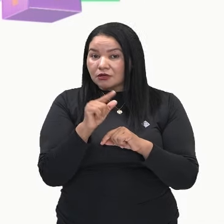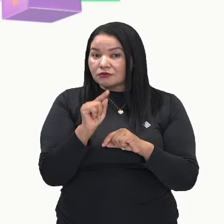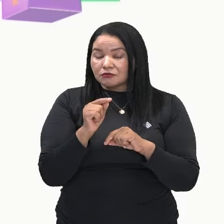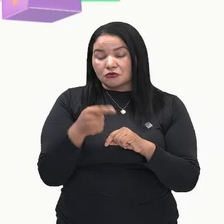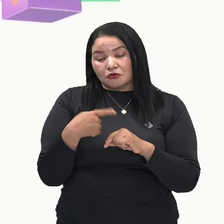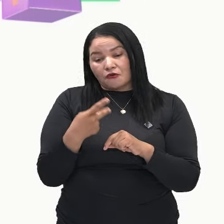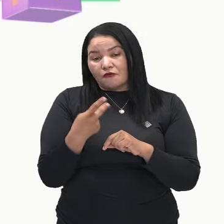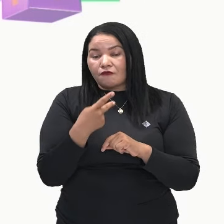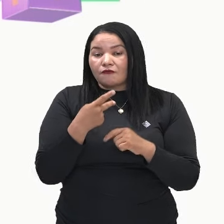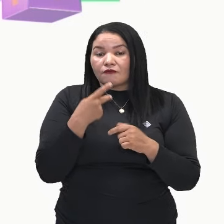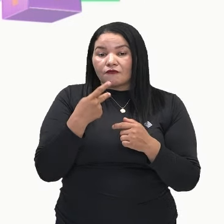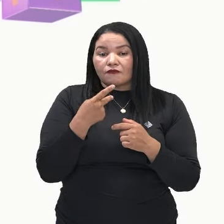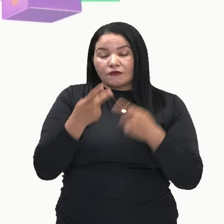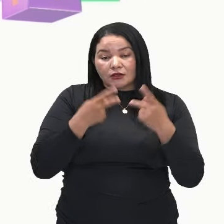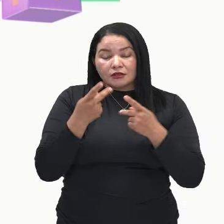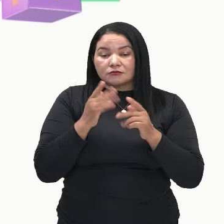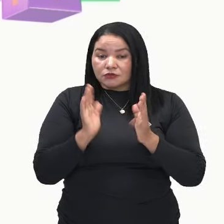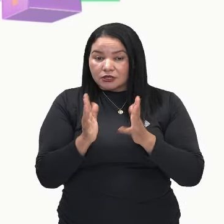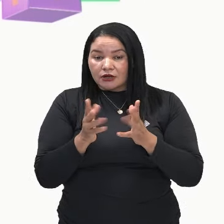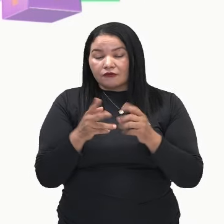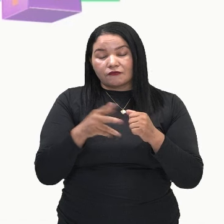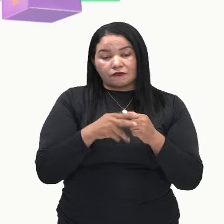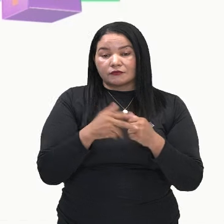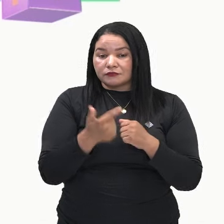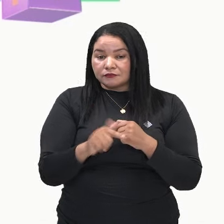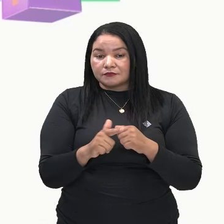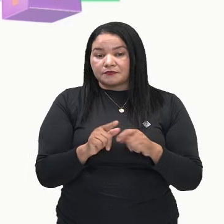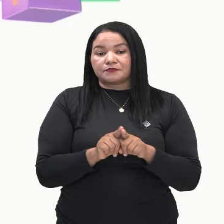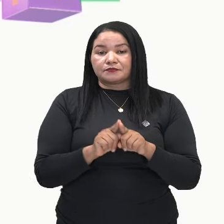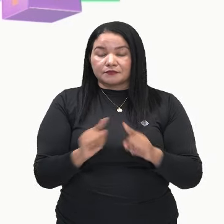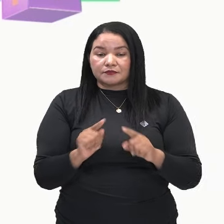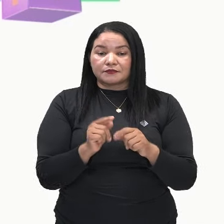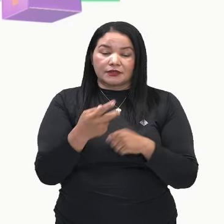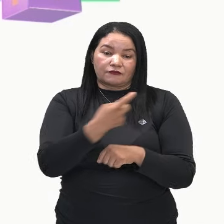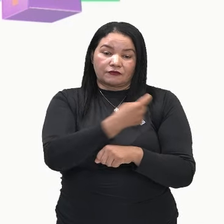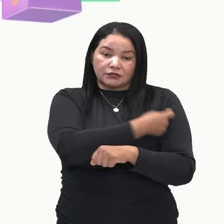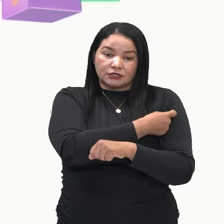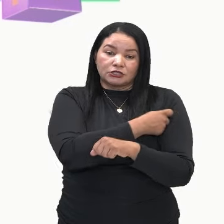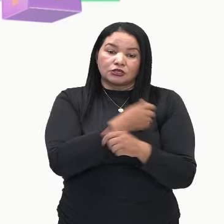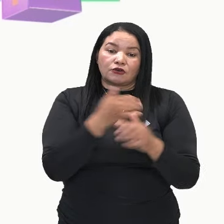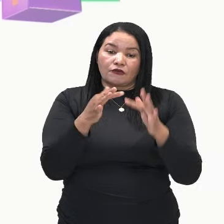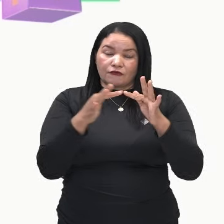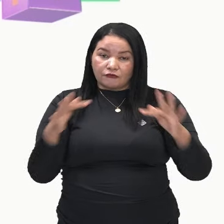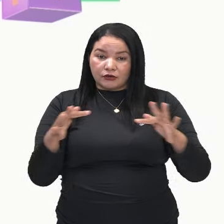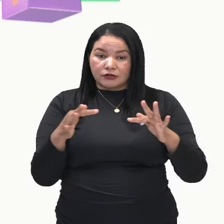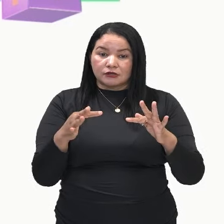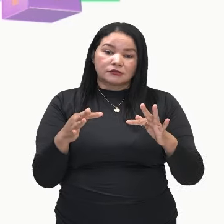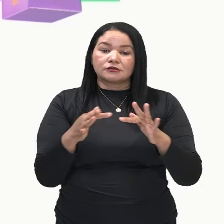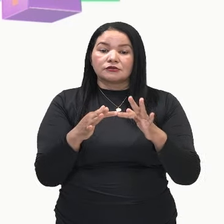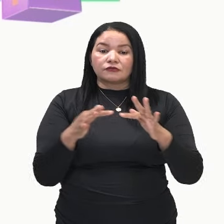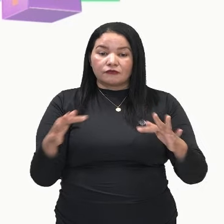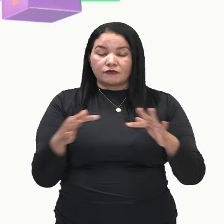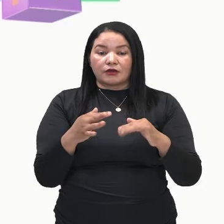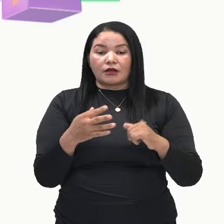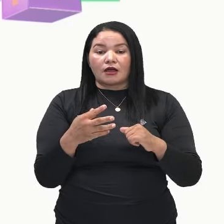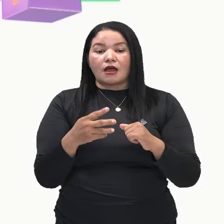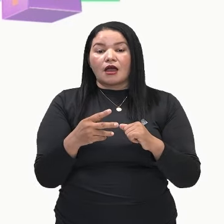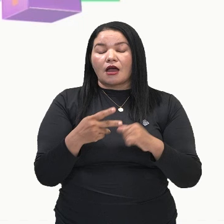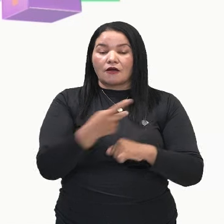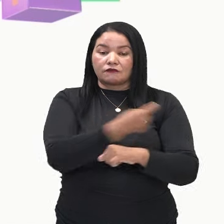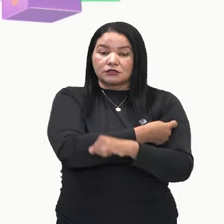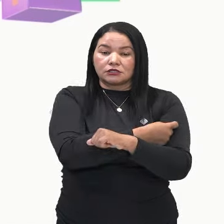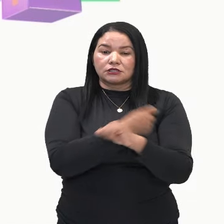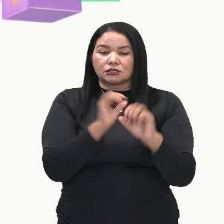os verbos. Então, vacinação na comunidade escolar não possui um verbo, não possui uma ação. Mas no que